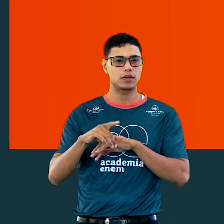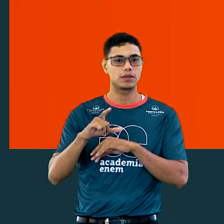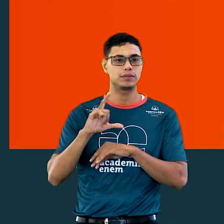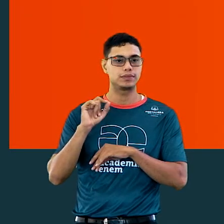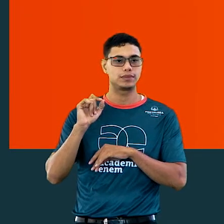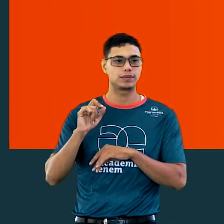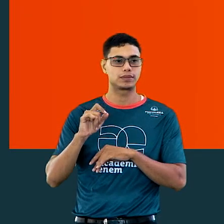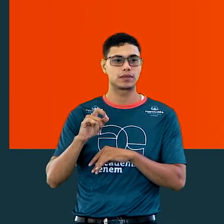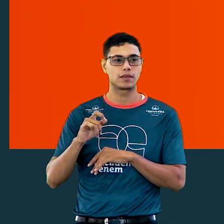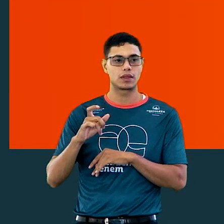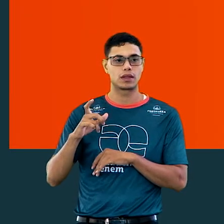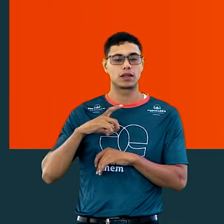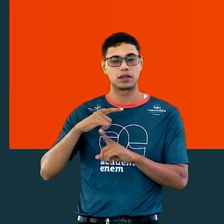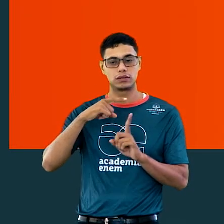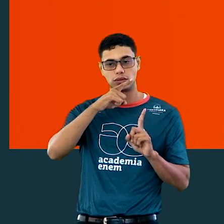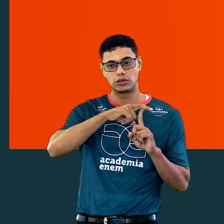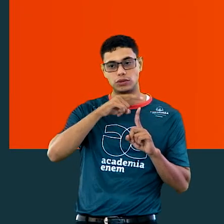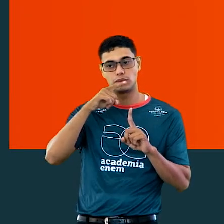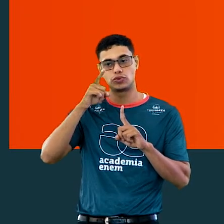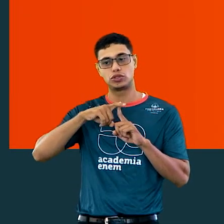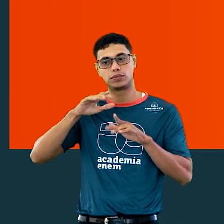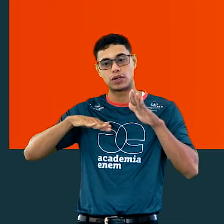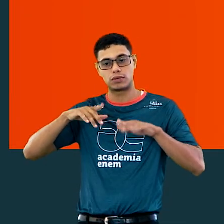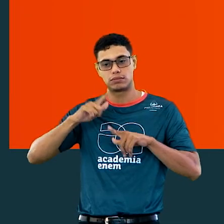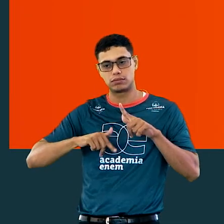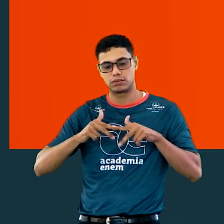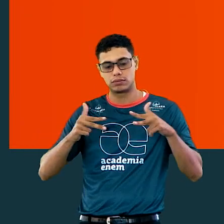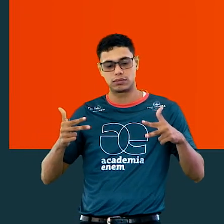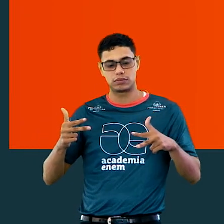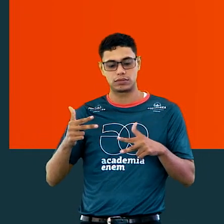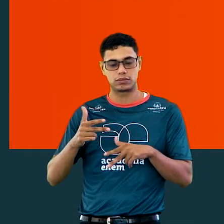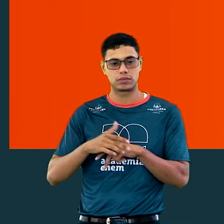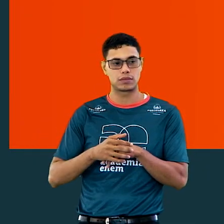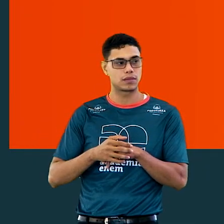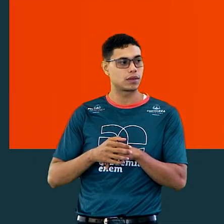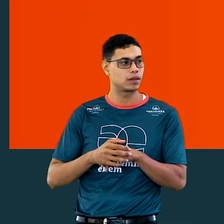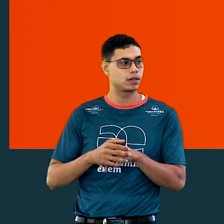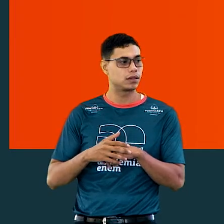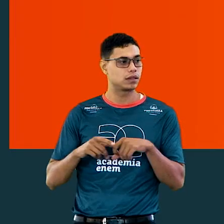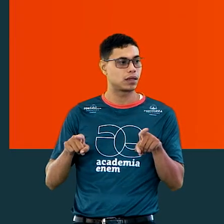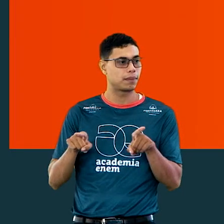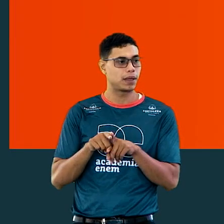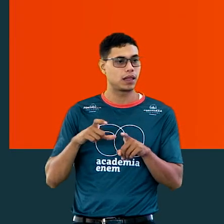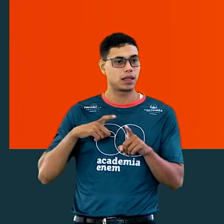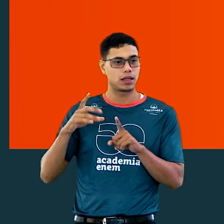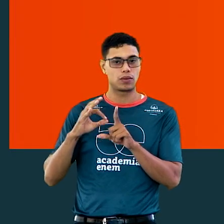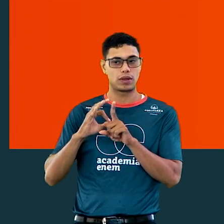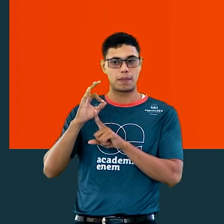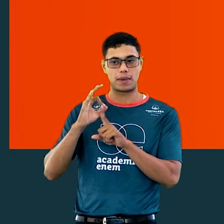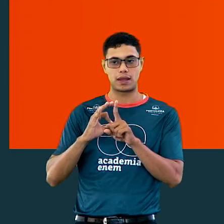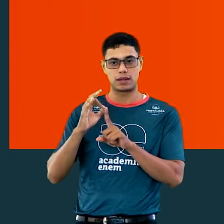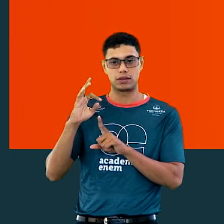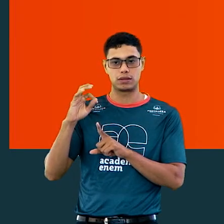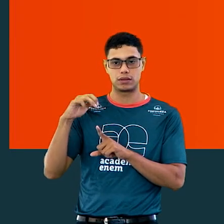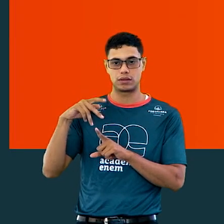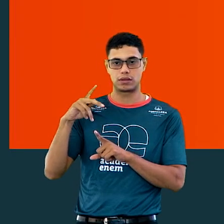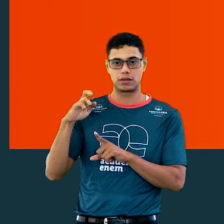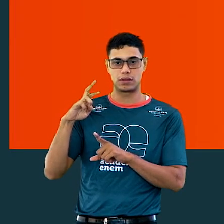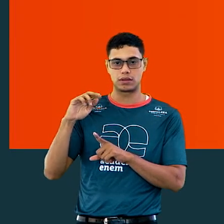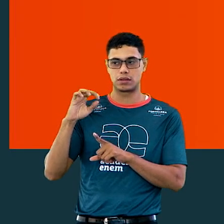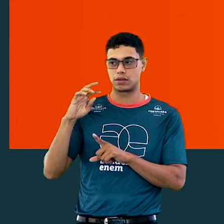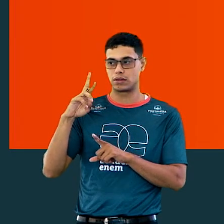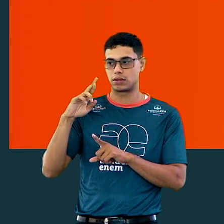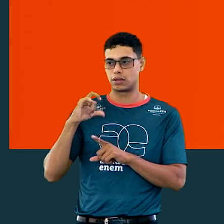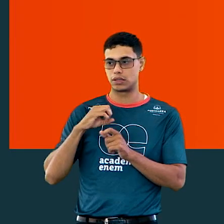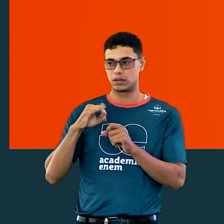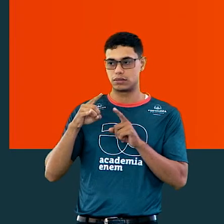para certos tipos de materiais, em certas temperaturas, quando eu